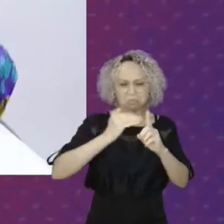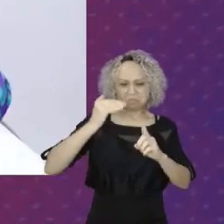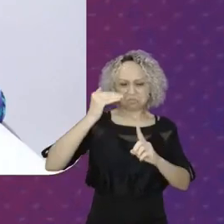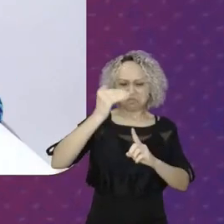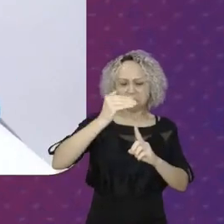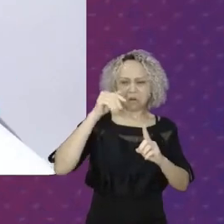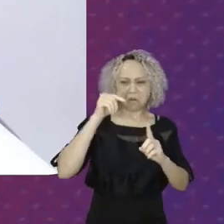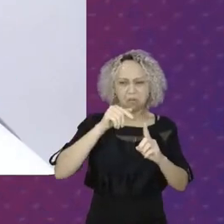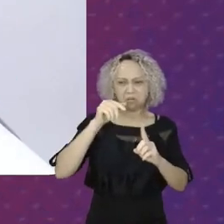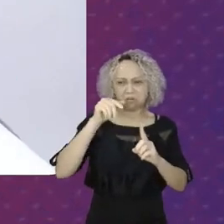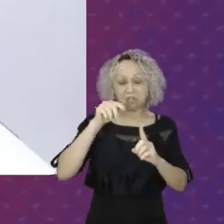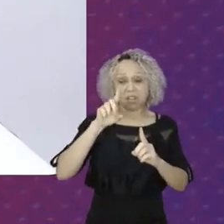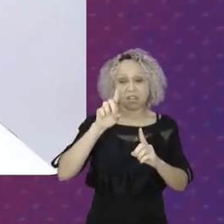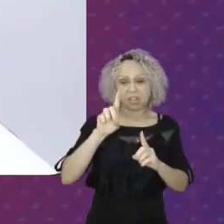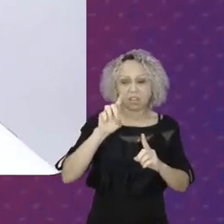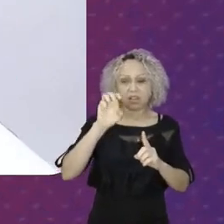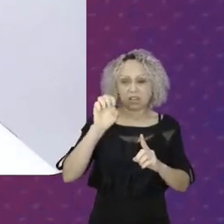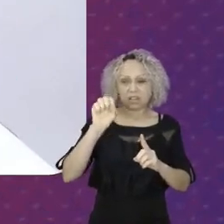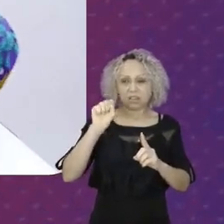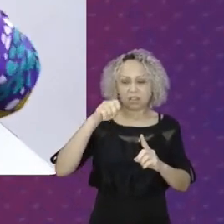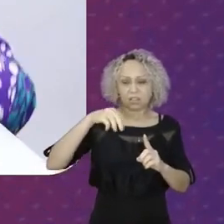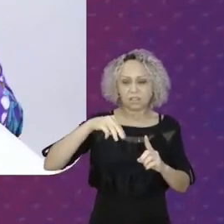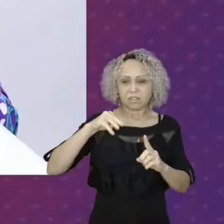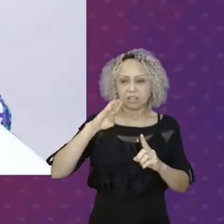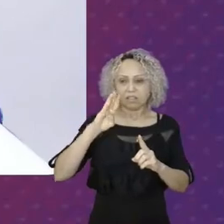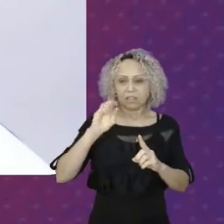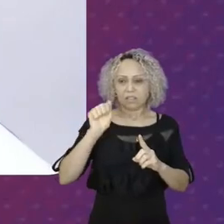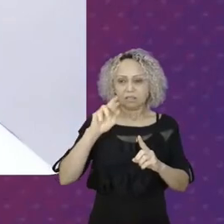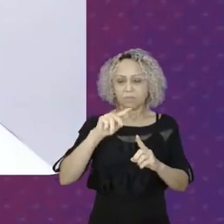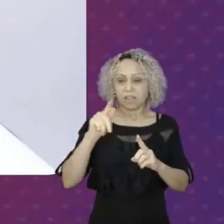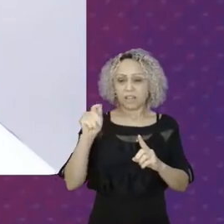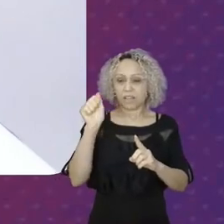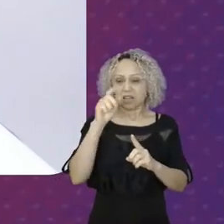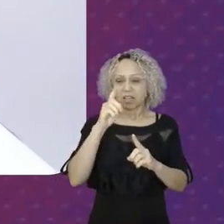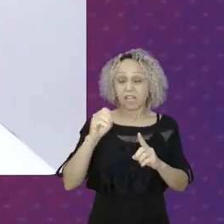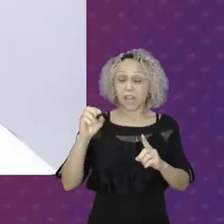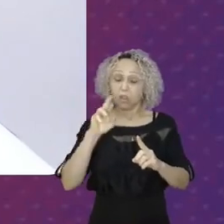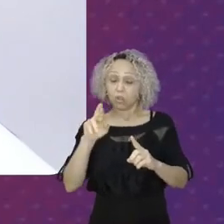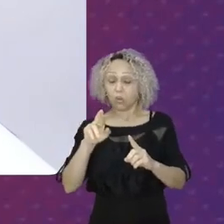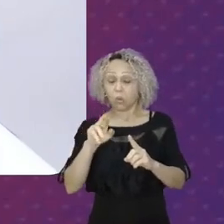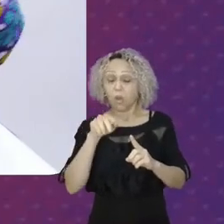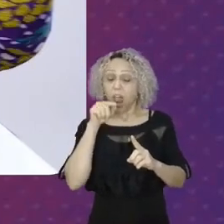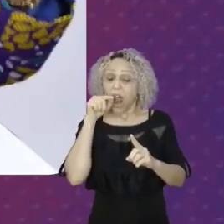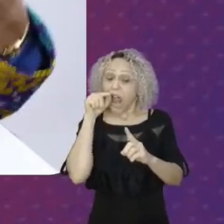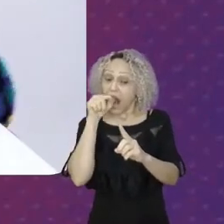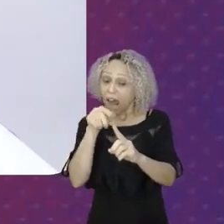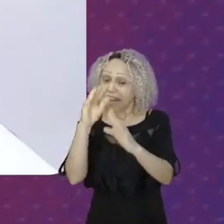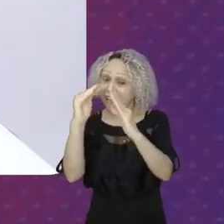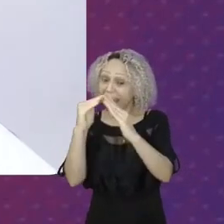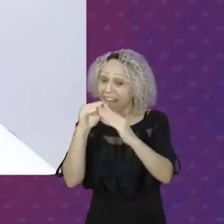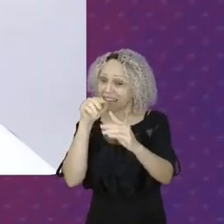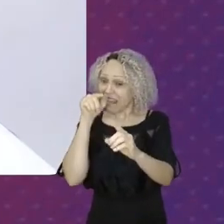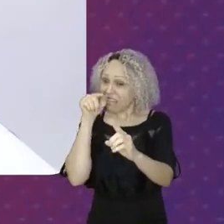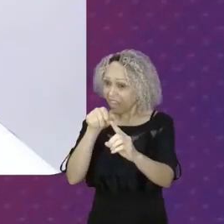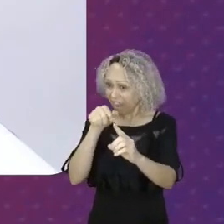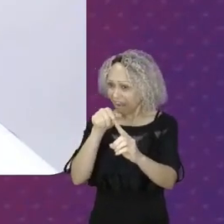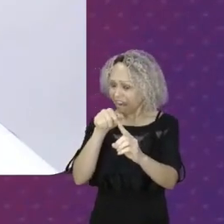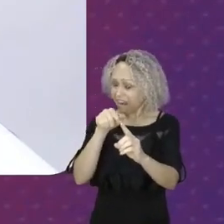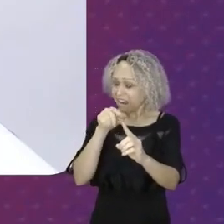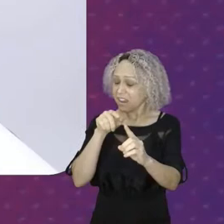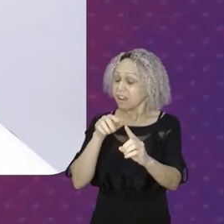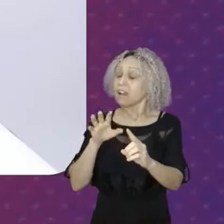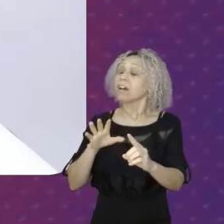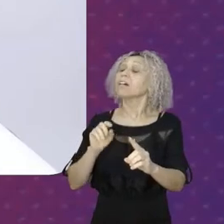a mentalidade, né? E que agora a justiça devolveu ela para ele. Então, essa lógica